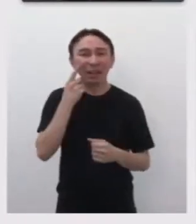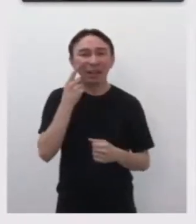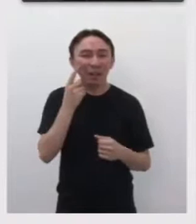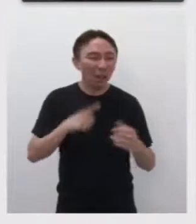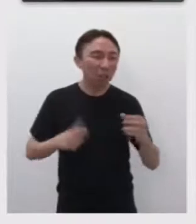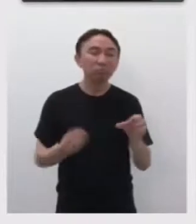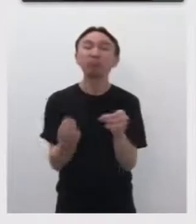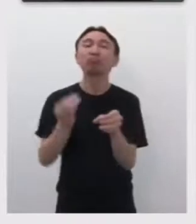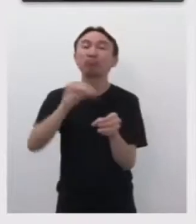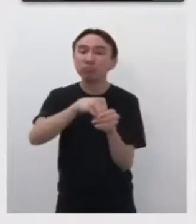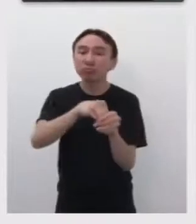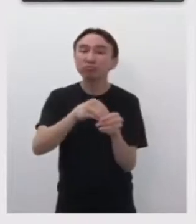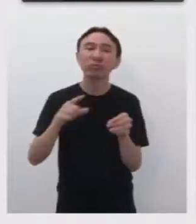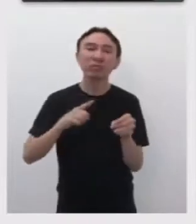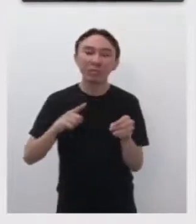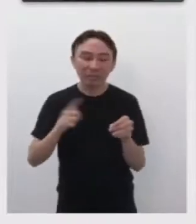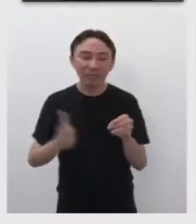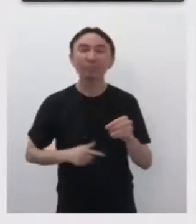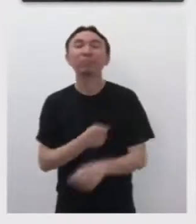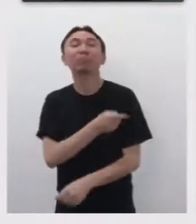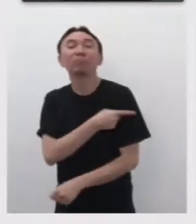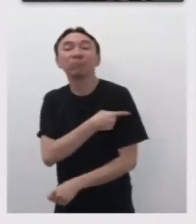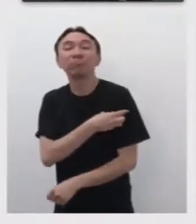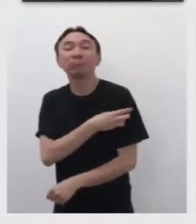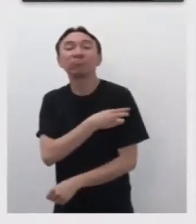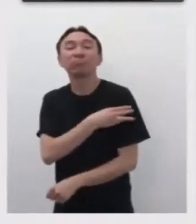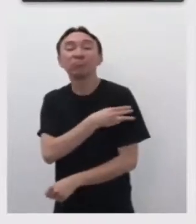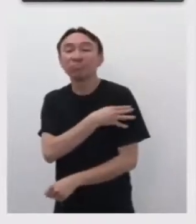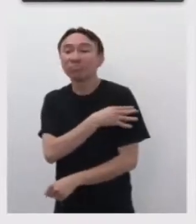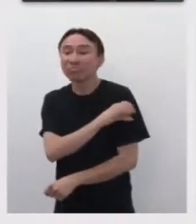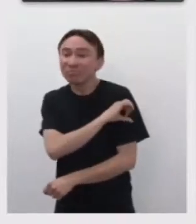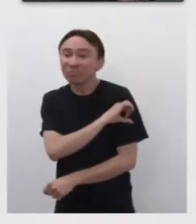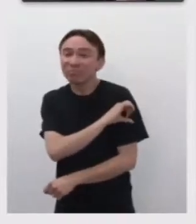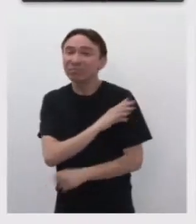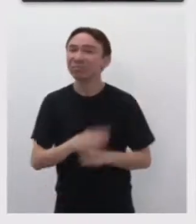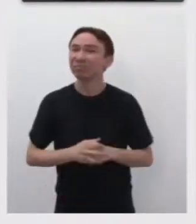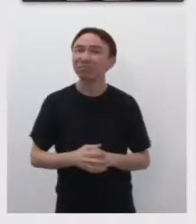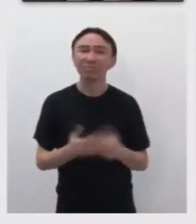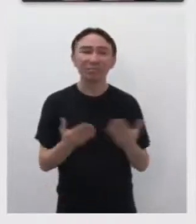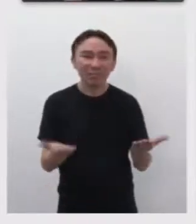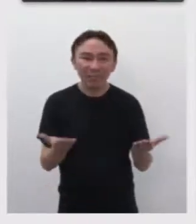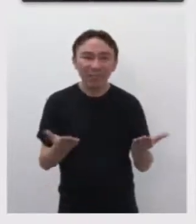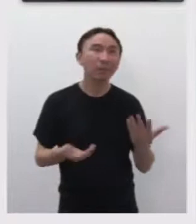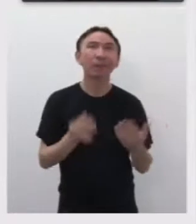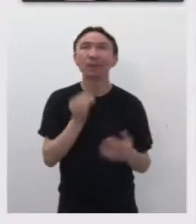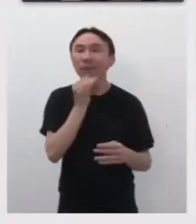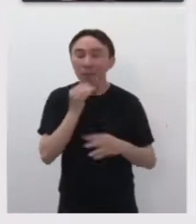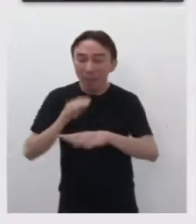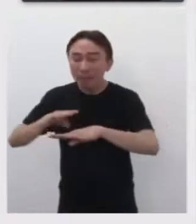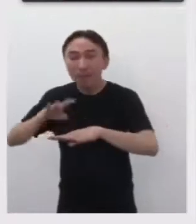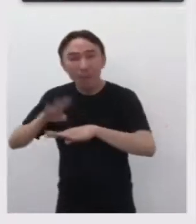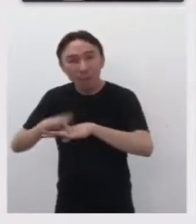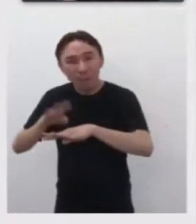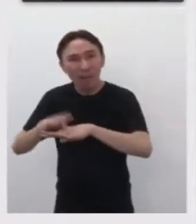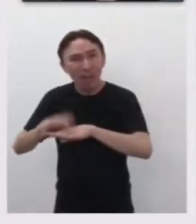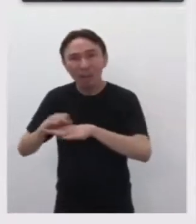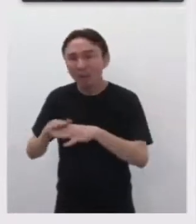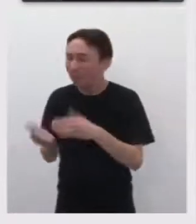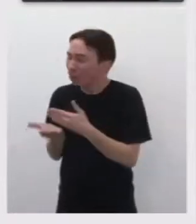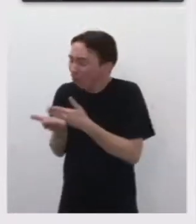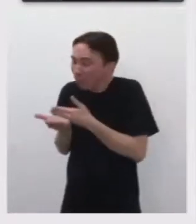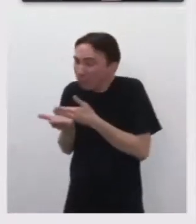conteúdo de ensino fundamental 2, né? Então, é um conteúdo que vai olhar matemática ali do início, vai um princípio